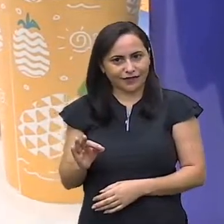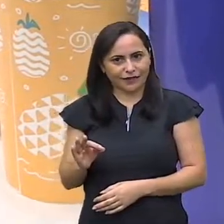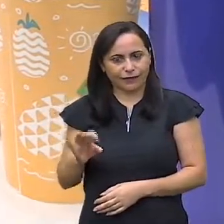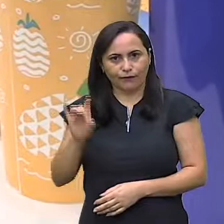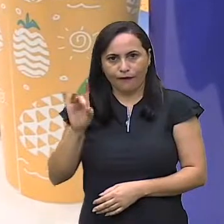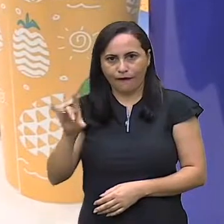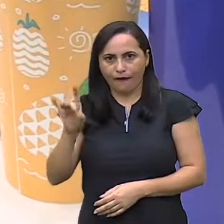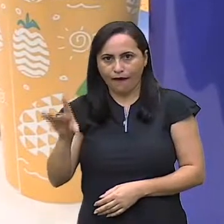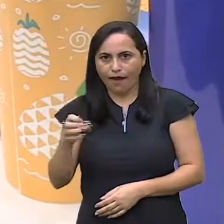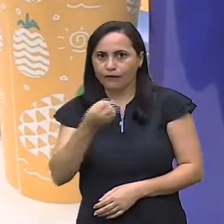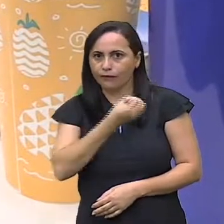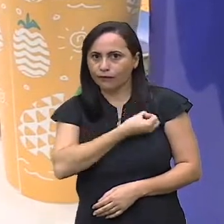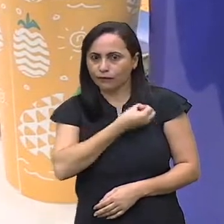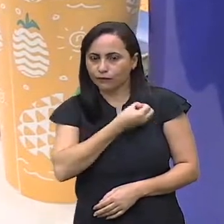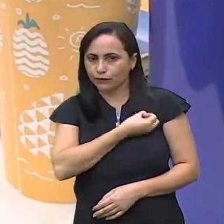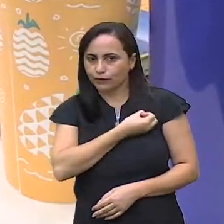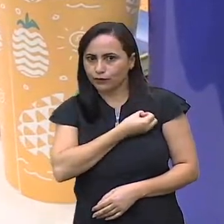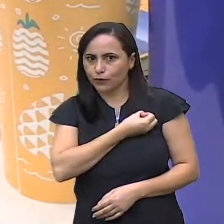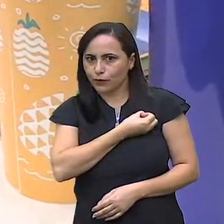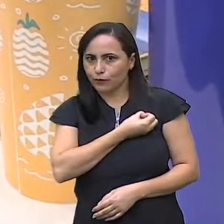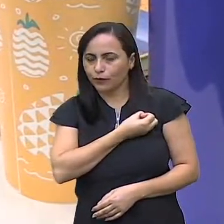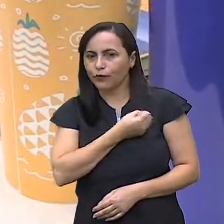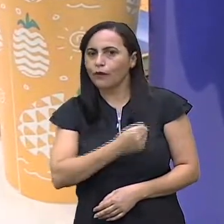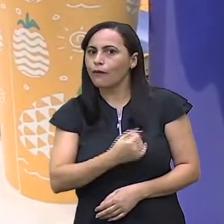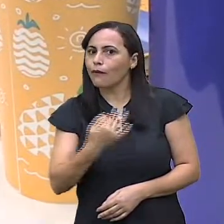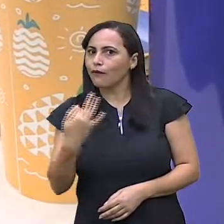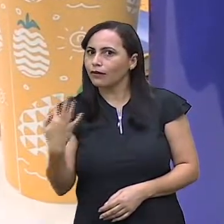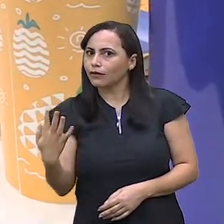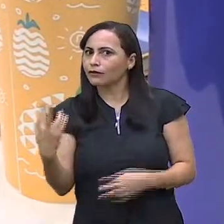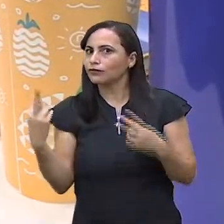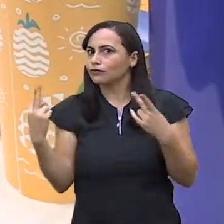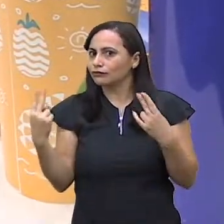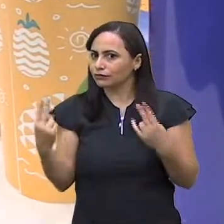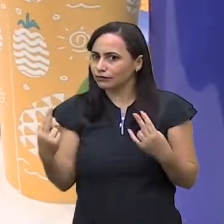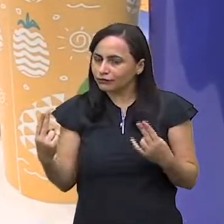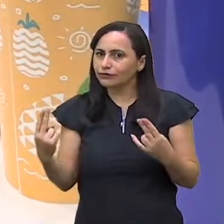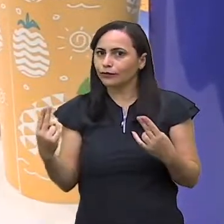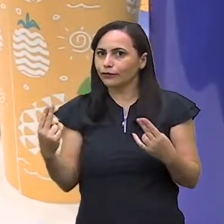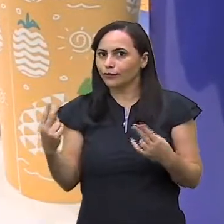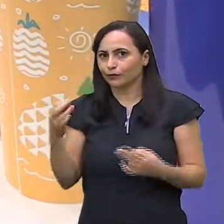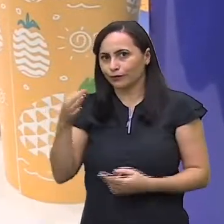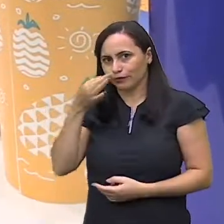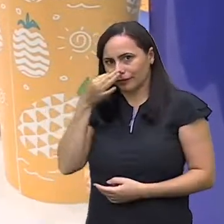Observem e reparem se a gente está fazendo certinho. Vamos contando.